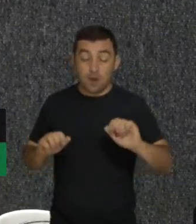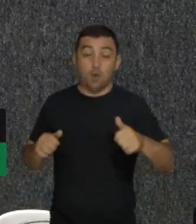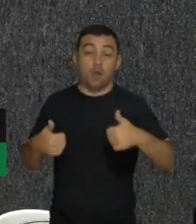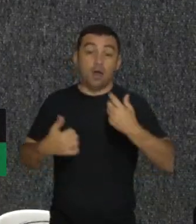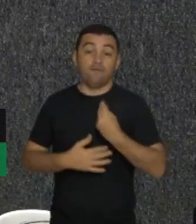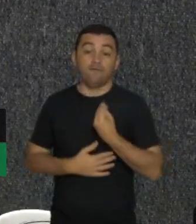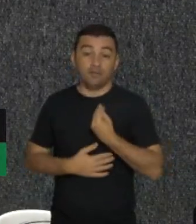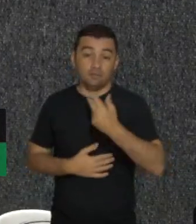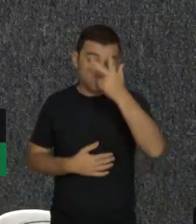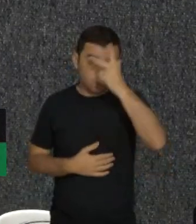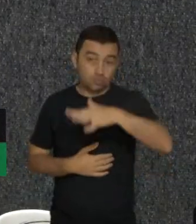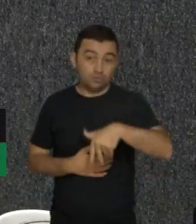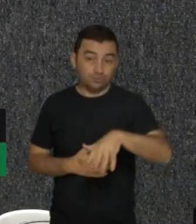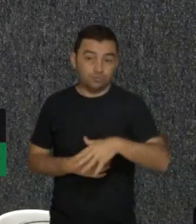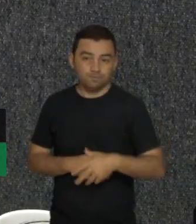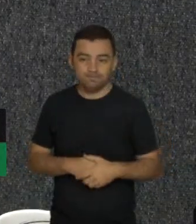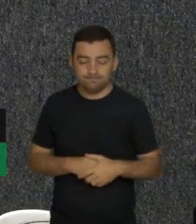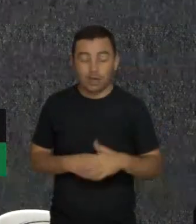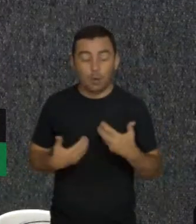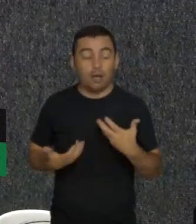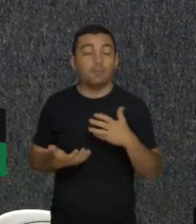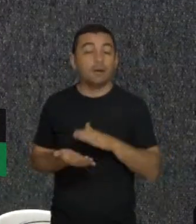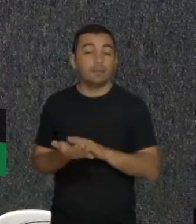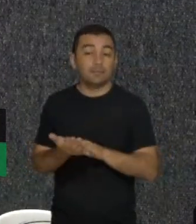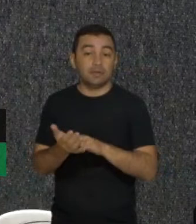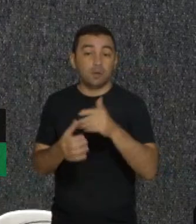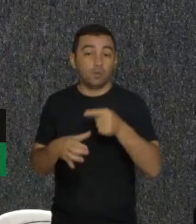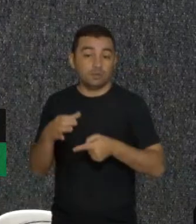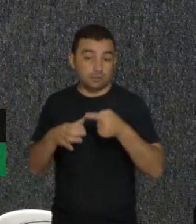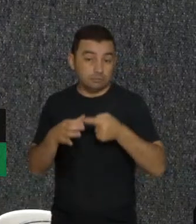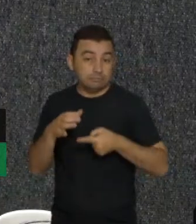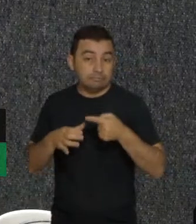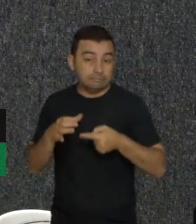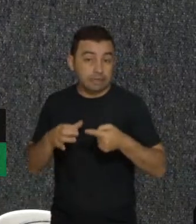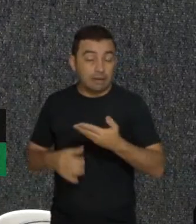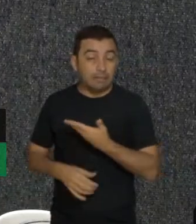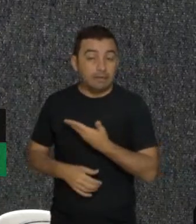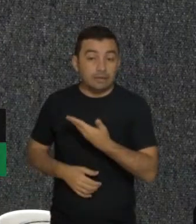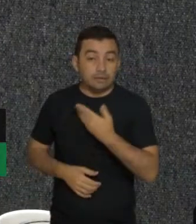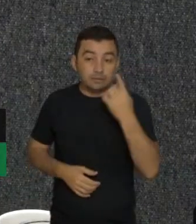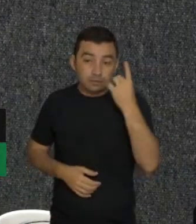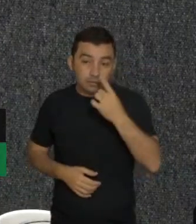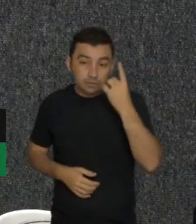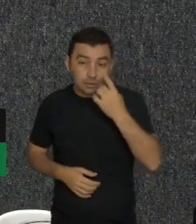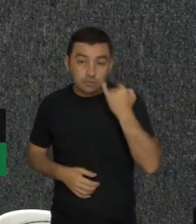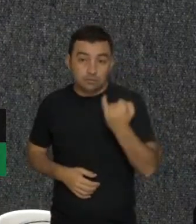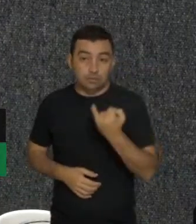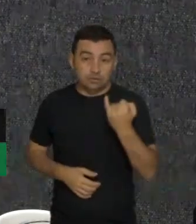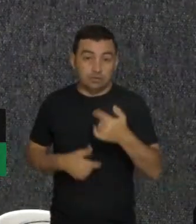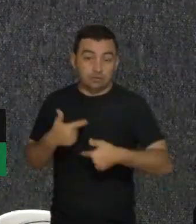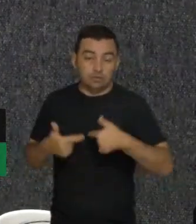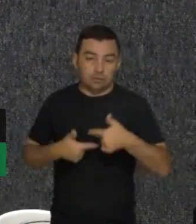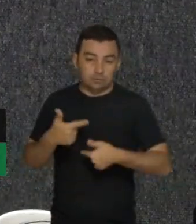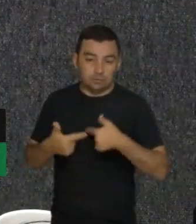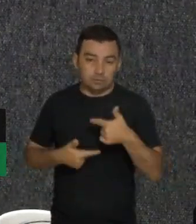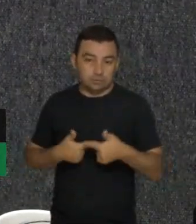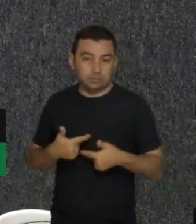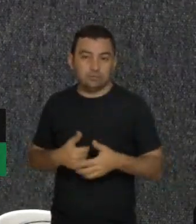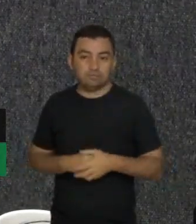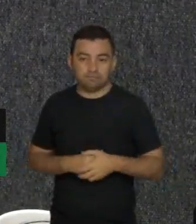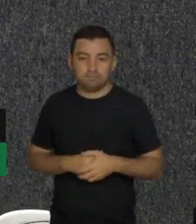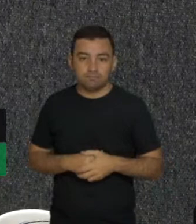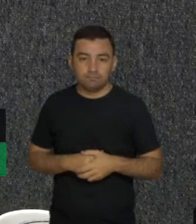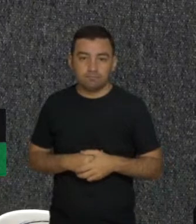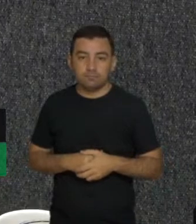quero eh parabenizar toda a comissão pelo e os colegas Deputados pelo importante trabalho que tem sido feito não